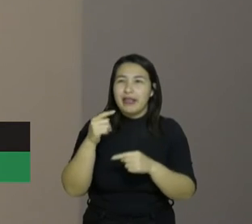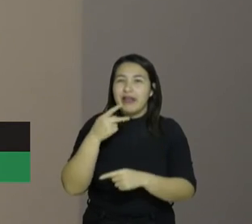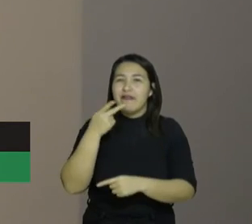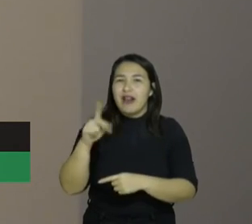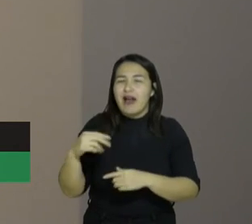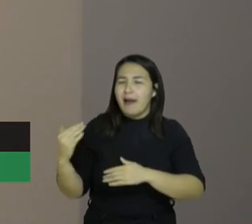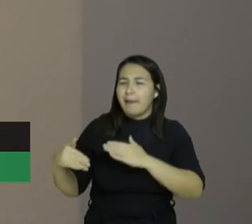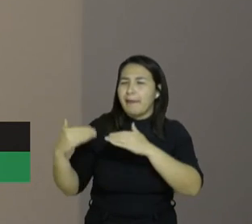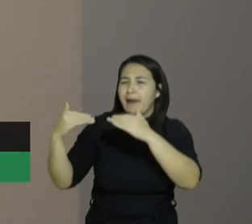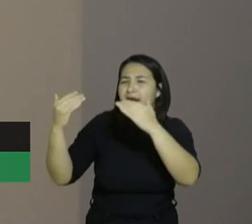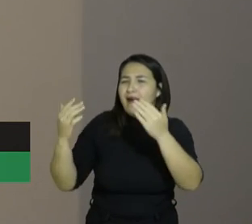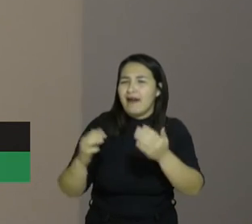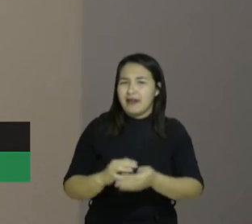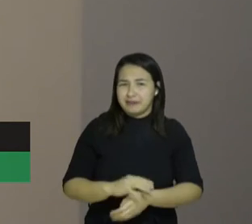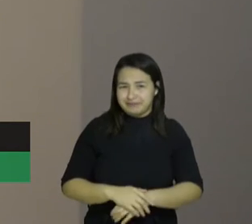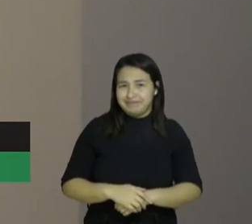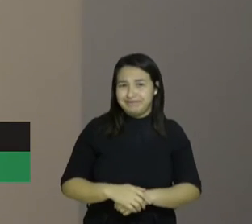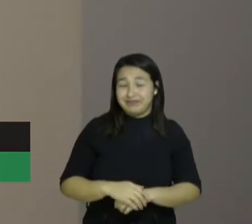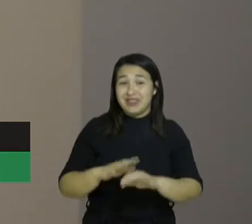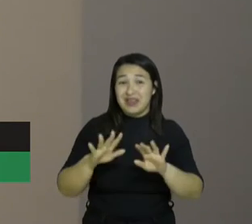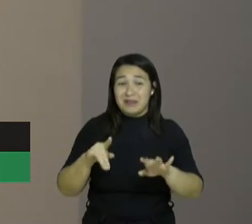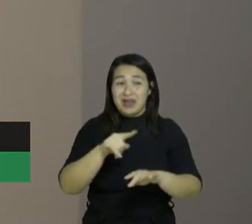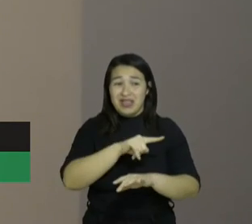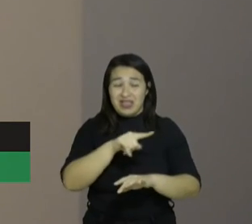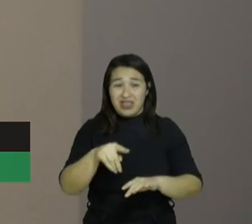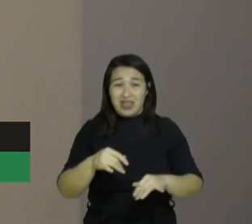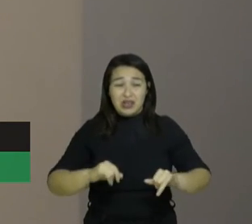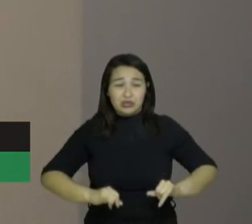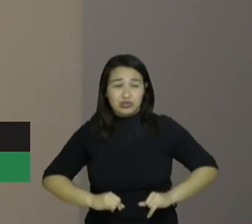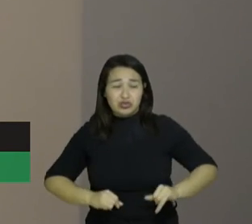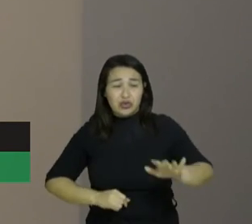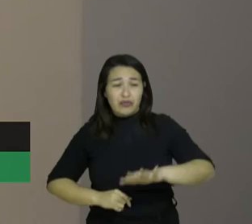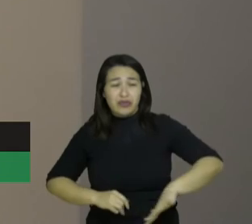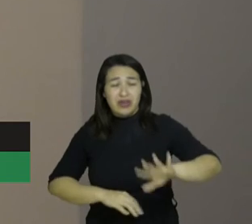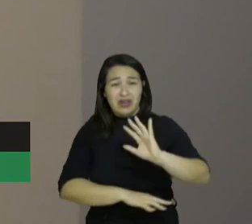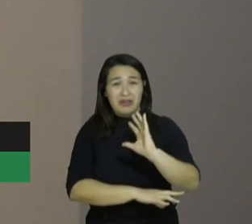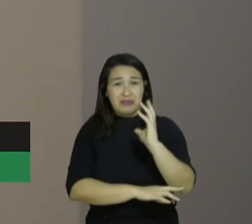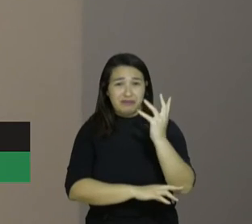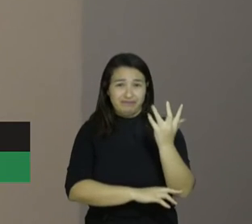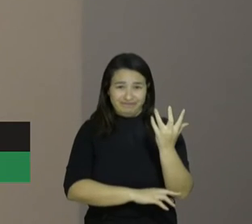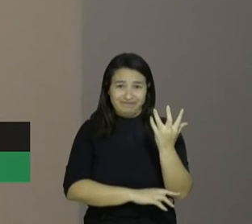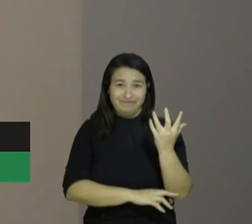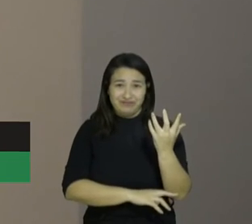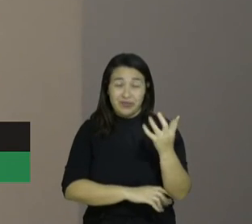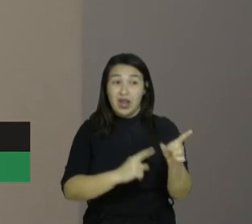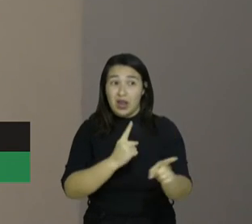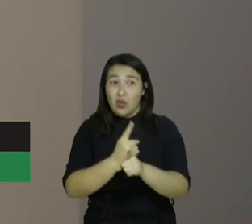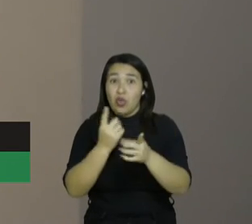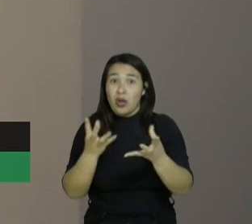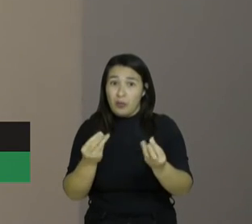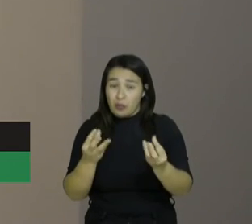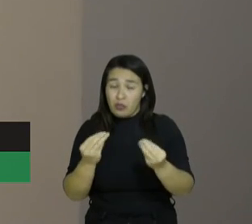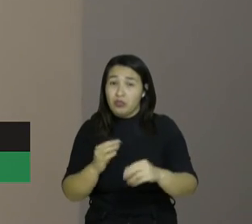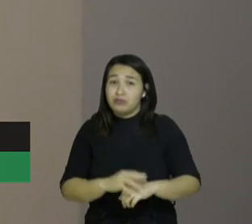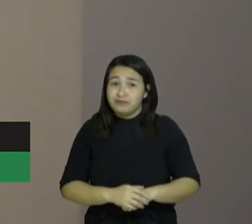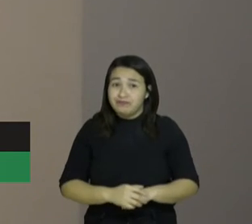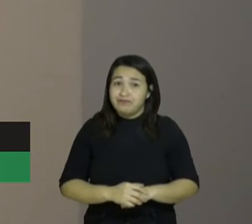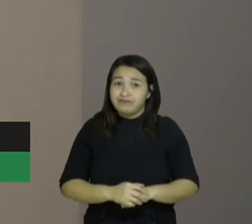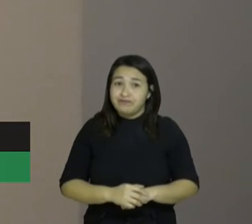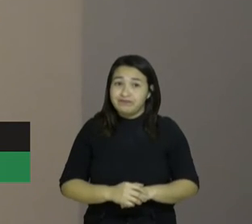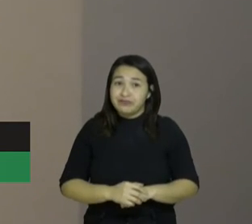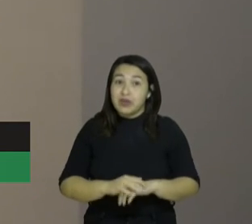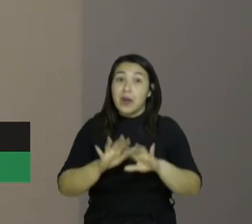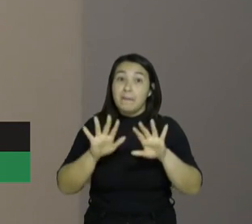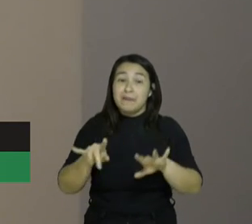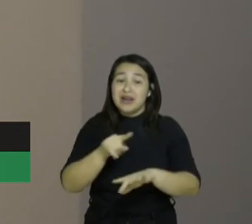desmatamento acelerado a degradação ambiental são flagrantes e as implicações de